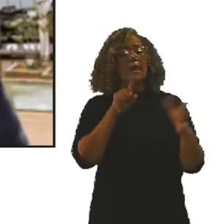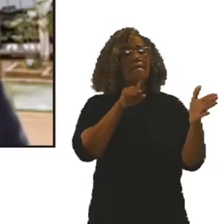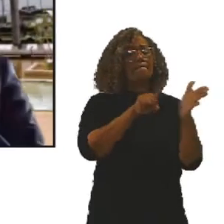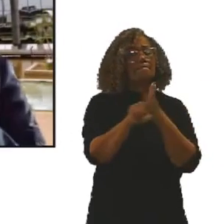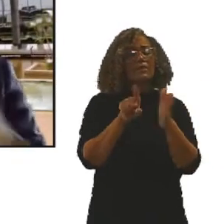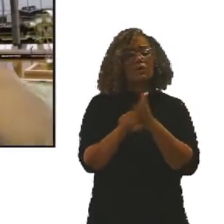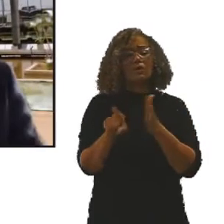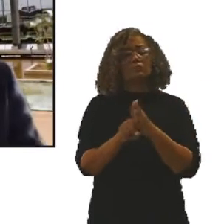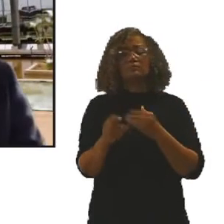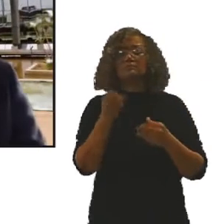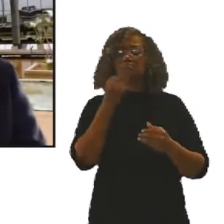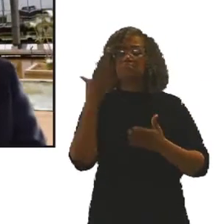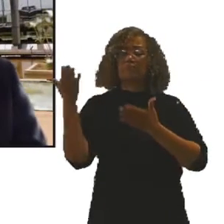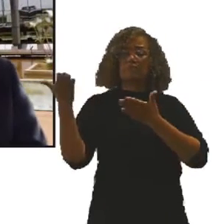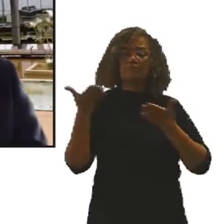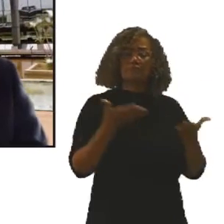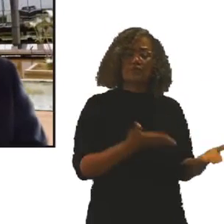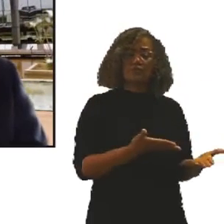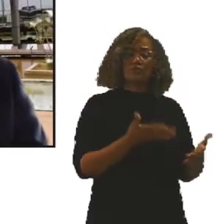Dr. Márcio.